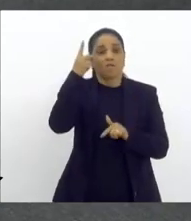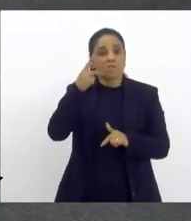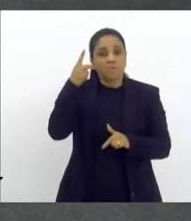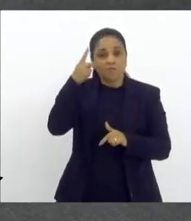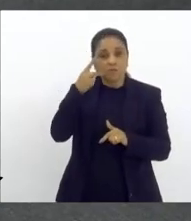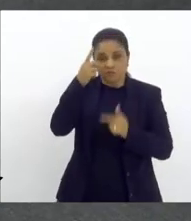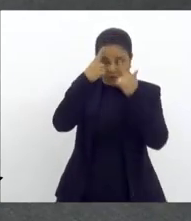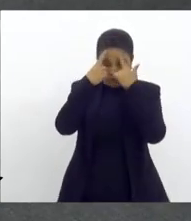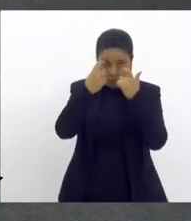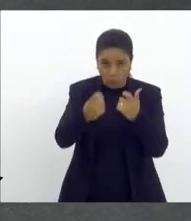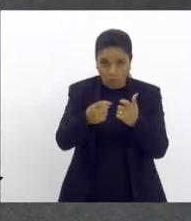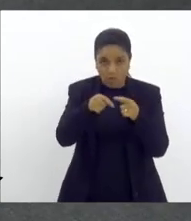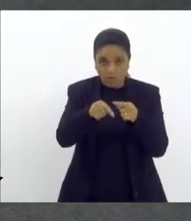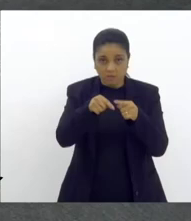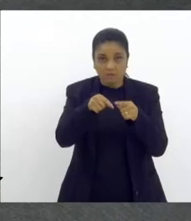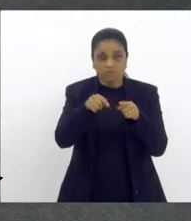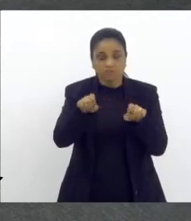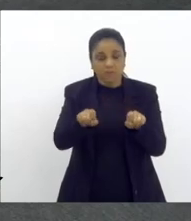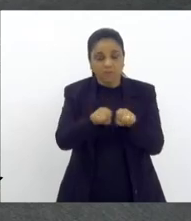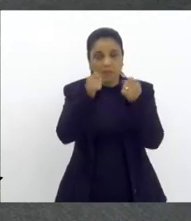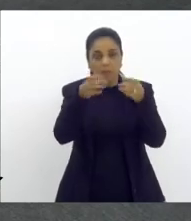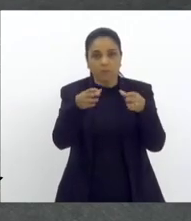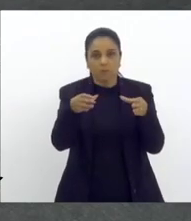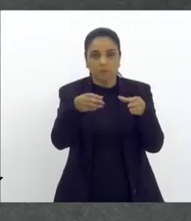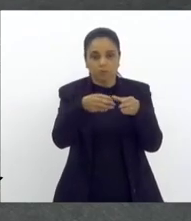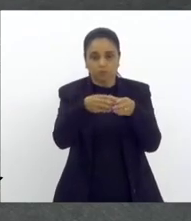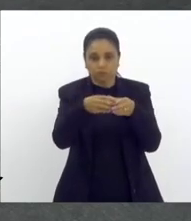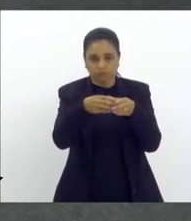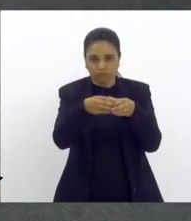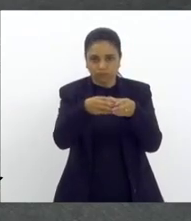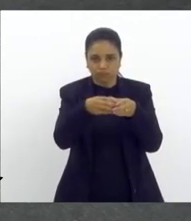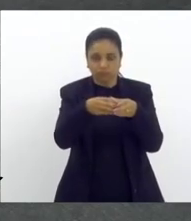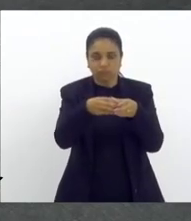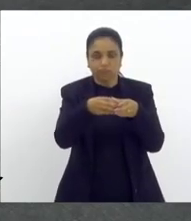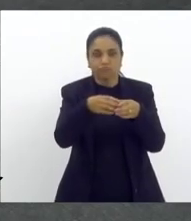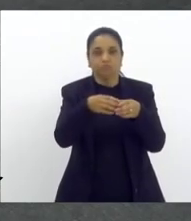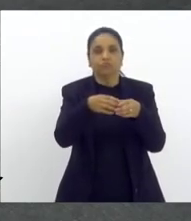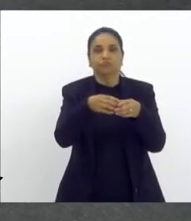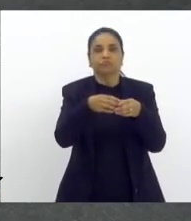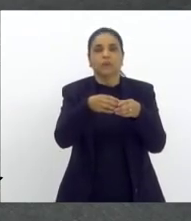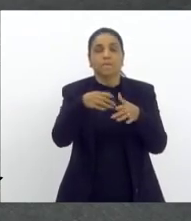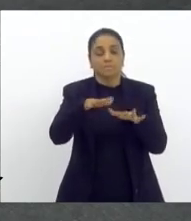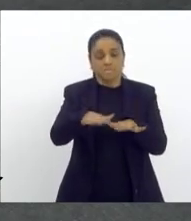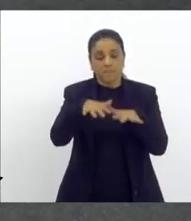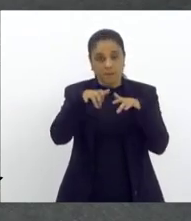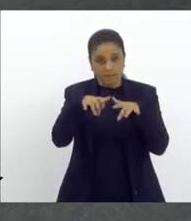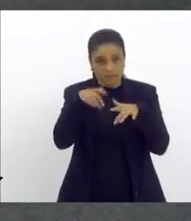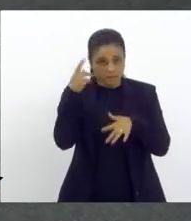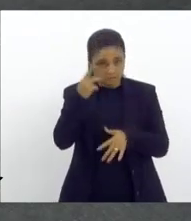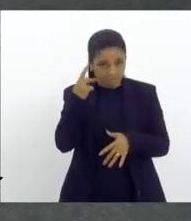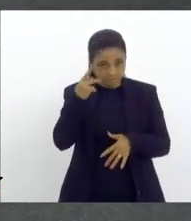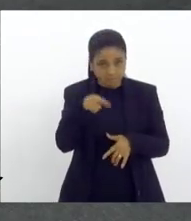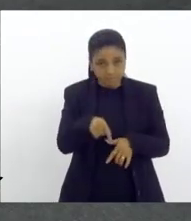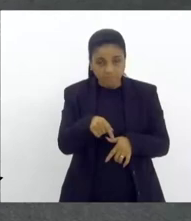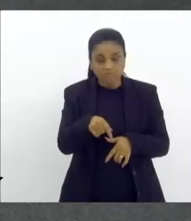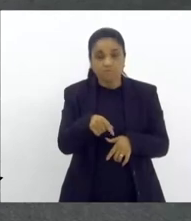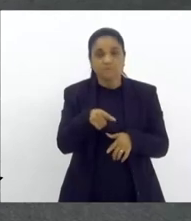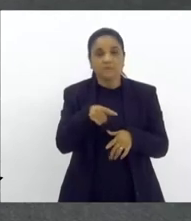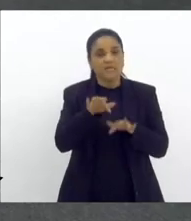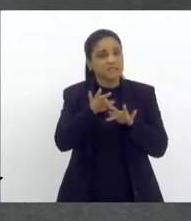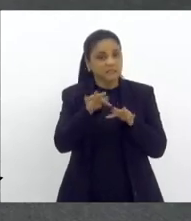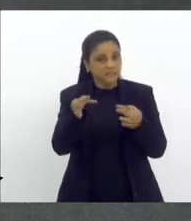gênero uma quebra de decoro parlamentar isso é super simples é só olhar a tentativa de